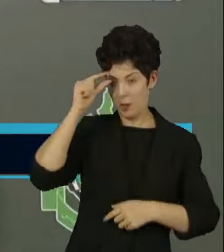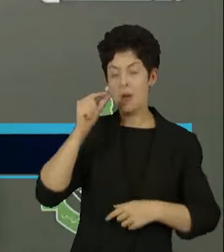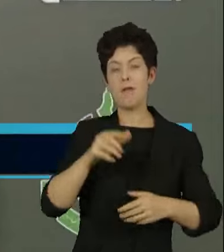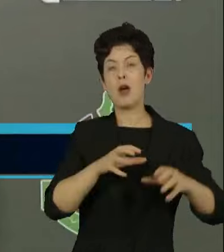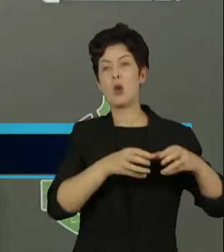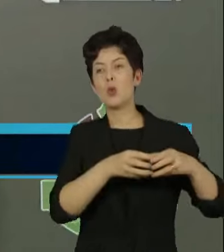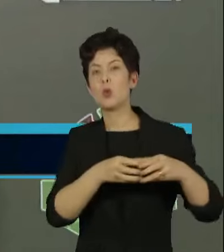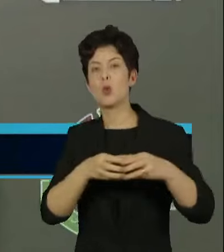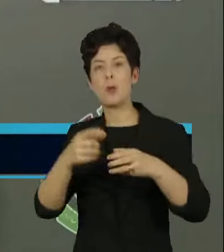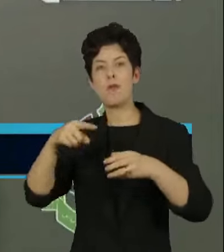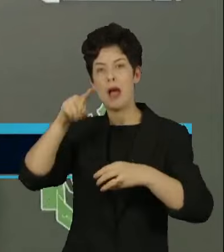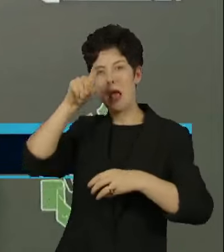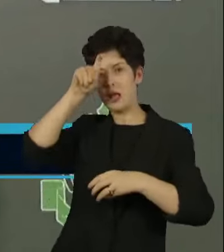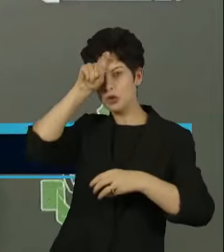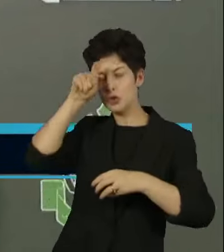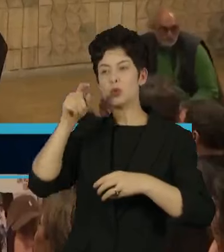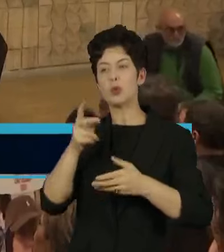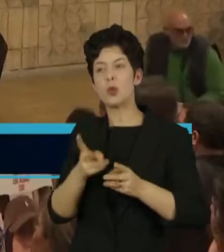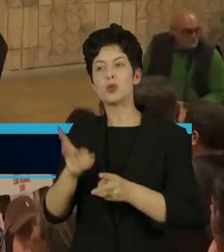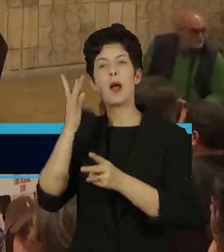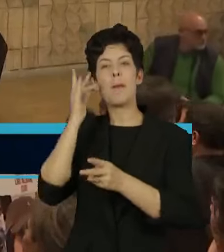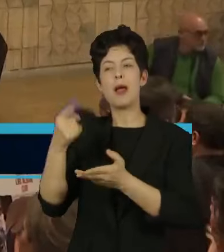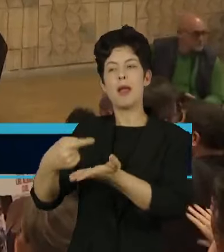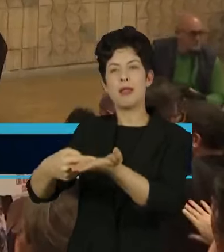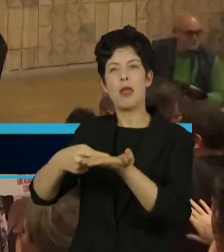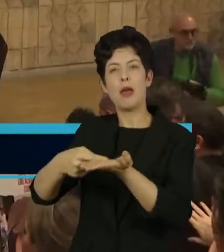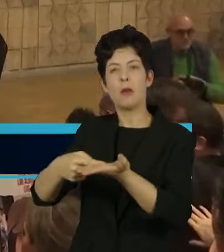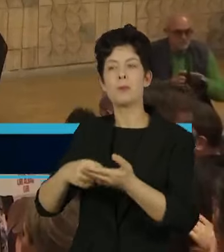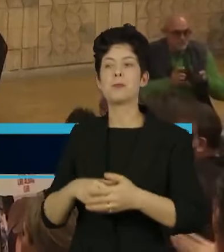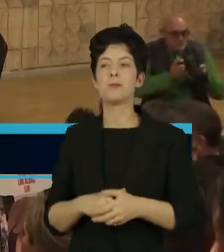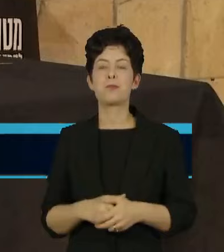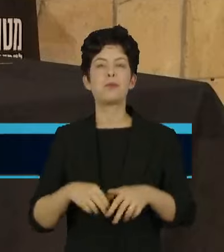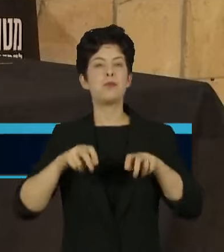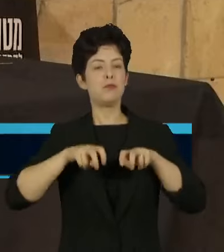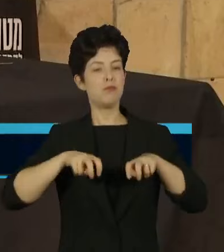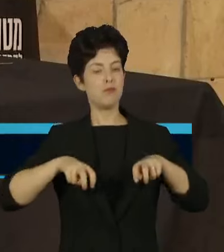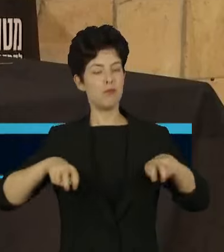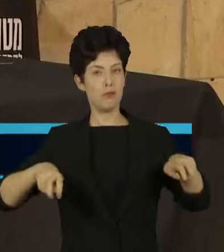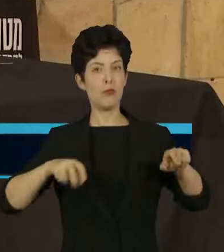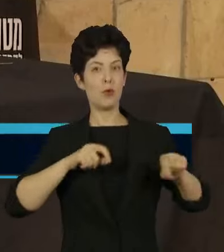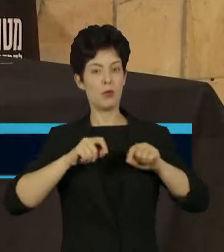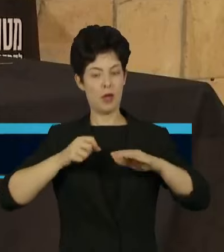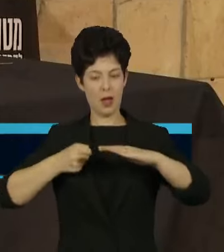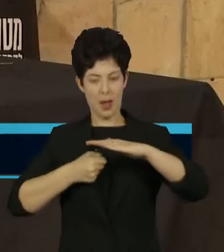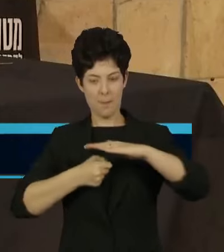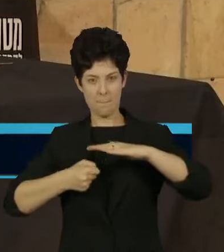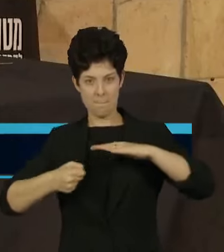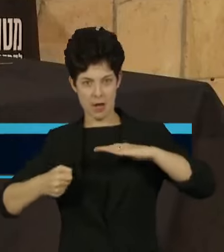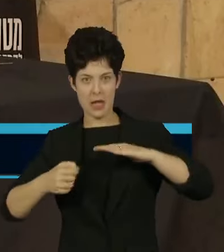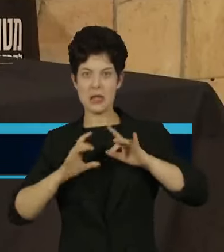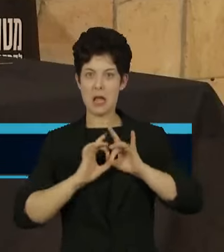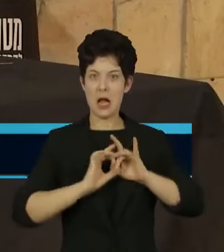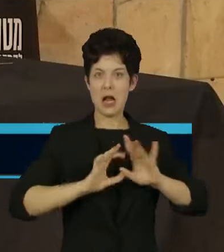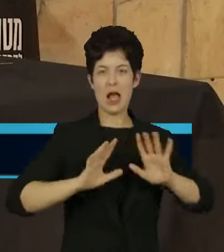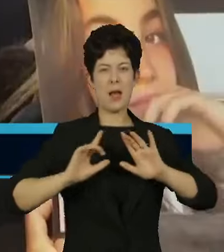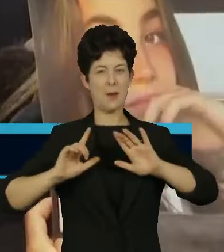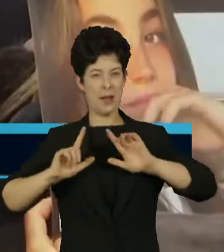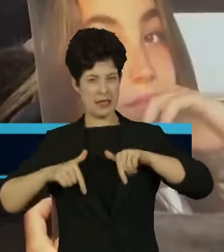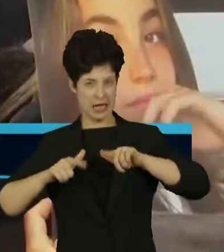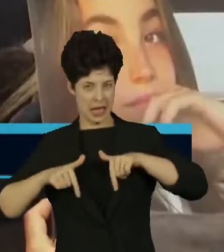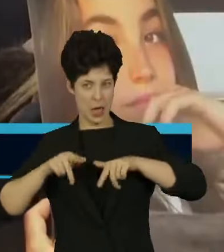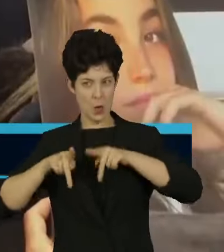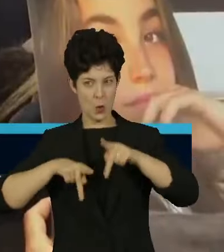para continuar as negociações amanhã em uma coletiva reféns israelenses que foram libertados fizeram um apelo a